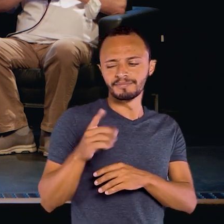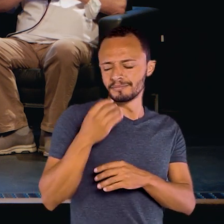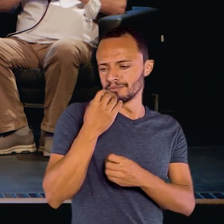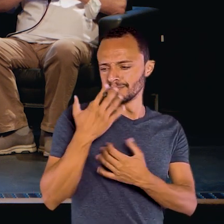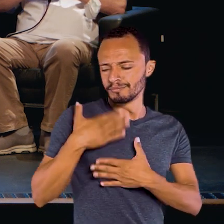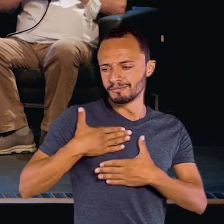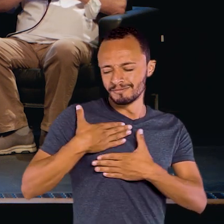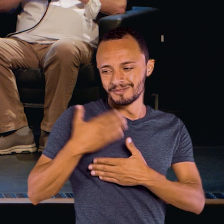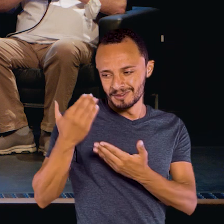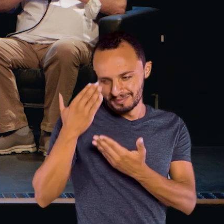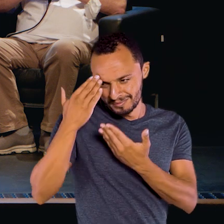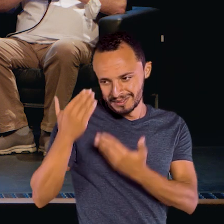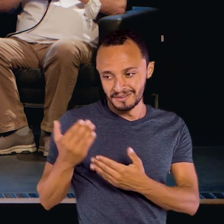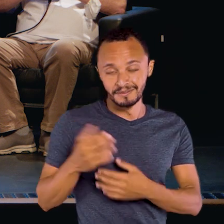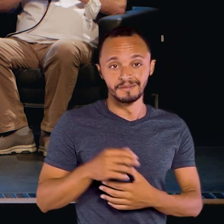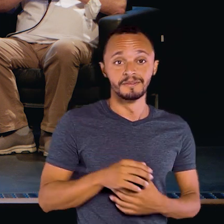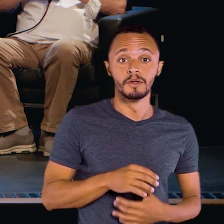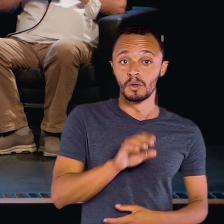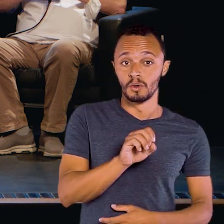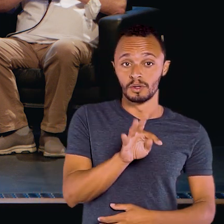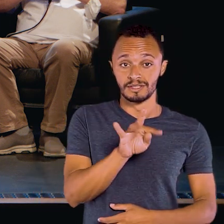pergunta.